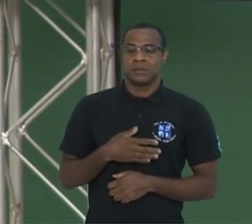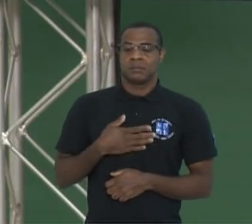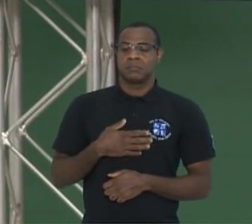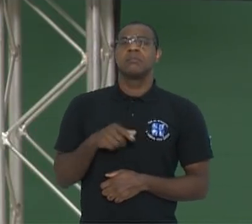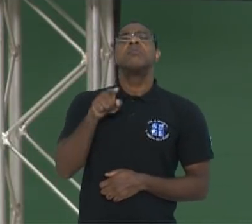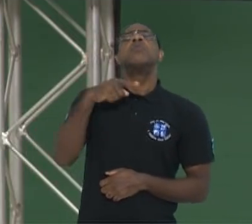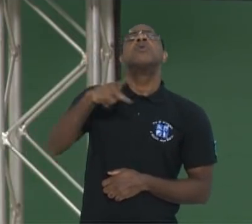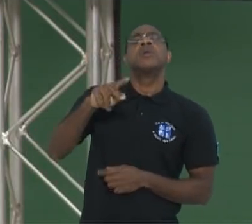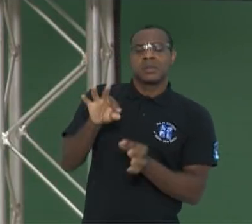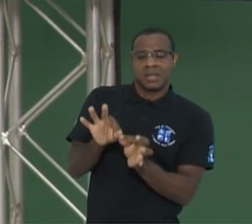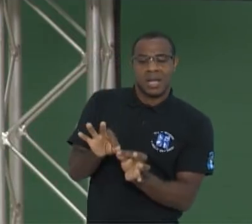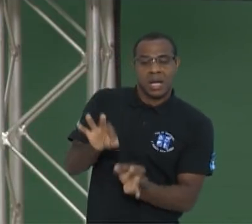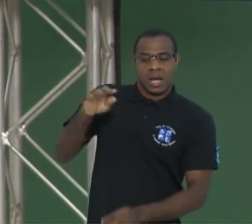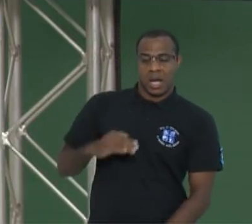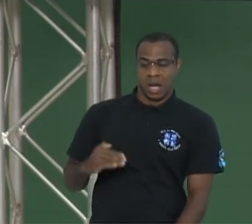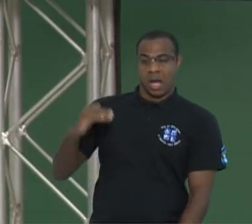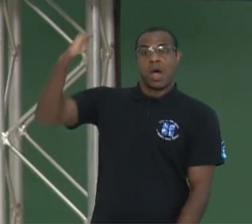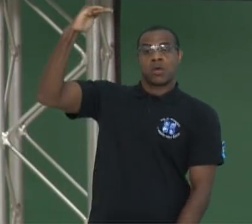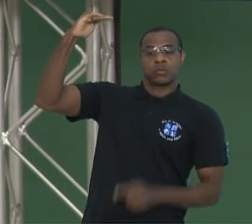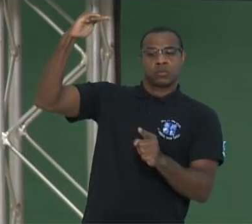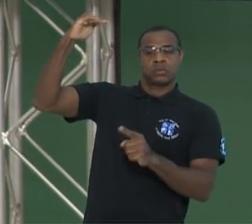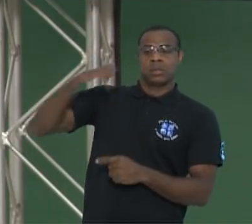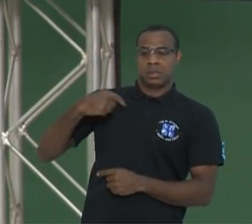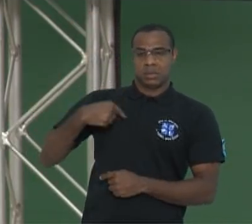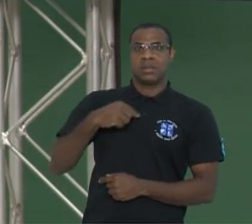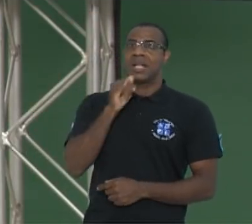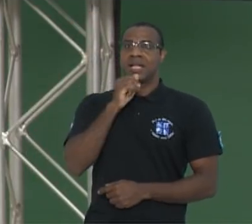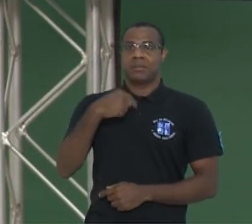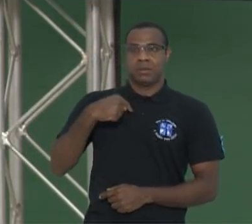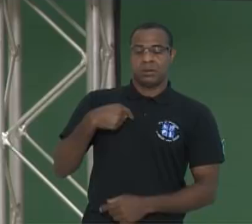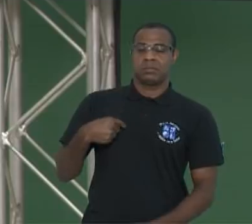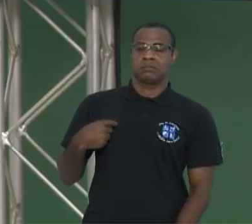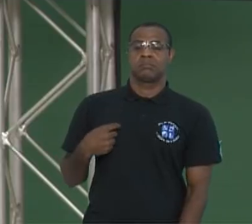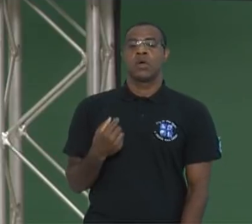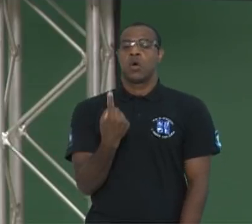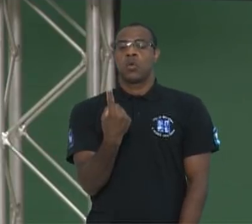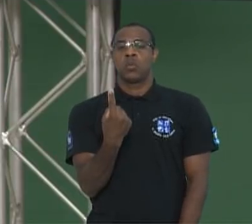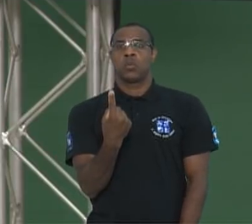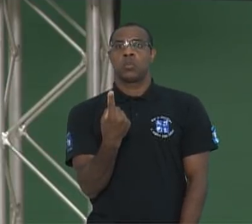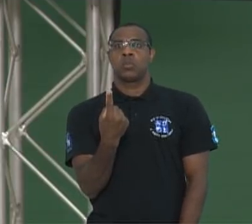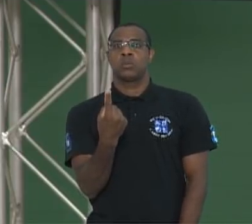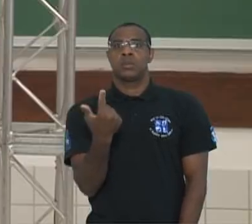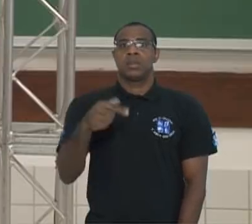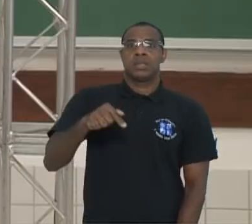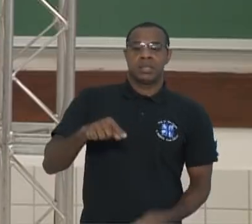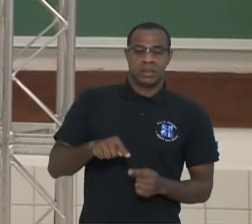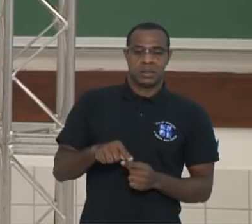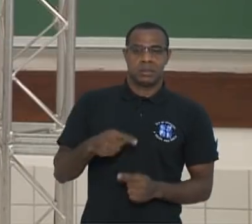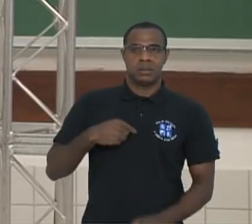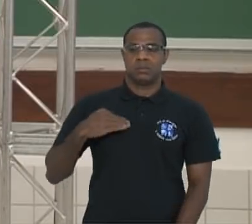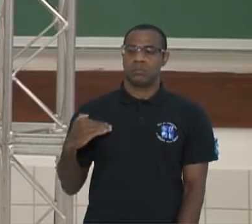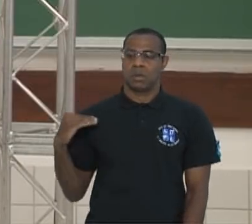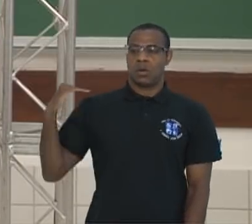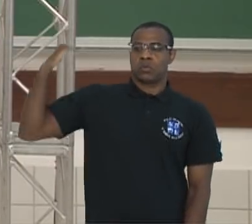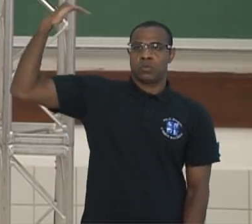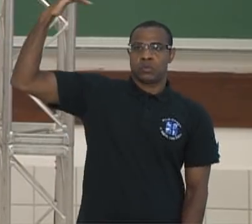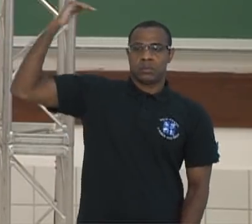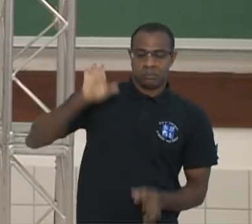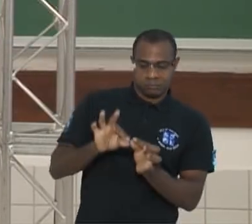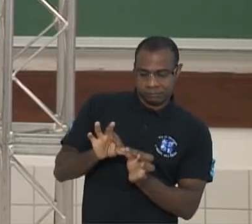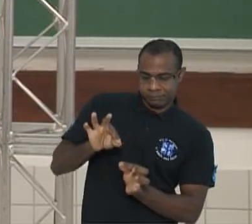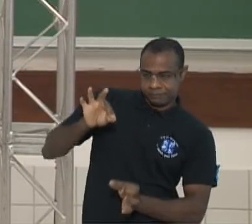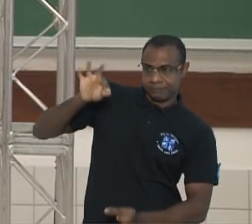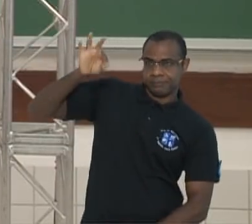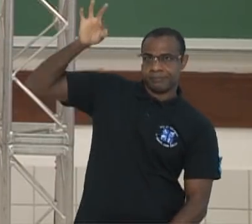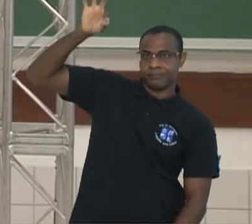é 1,76. 1,76. Então, a altura de vocês, qual é?